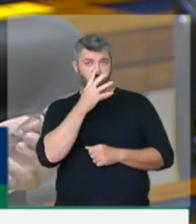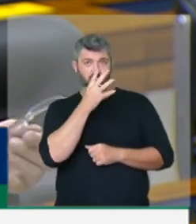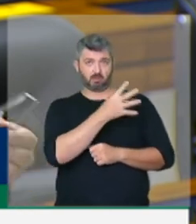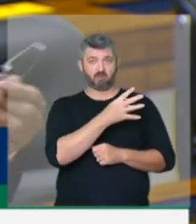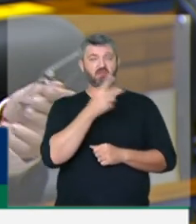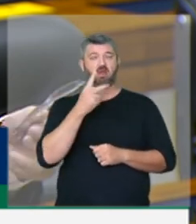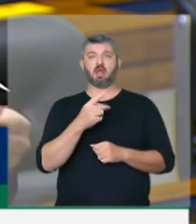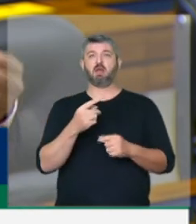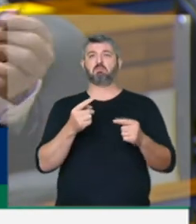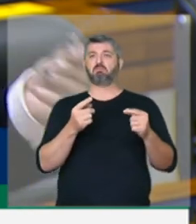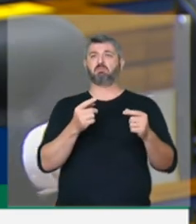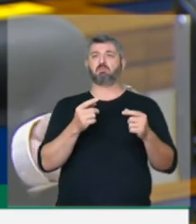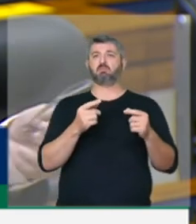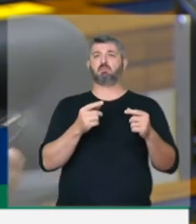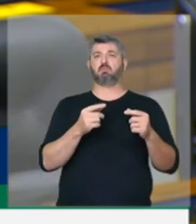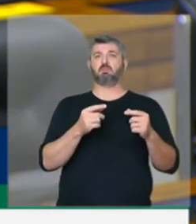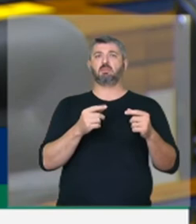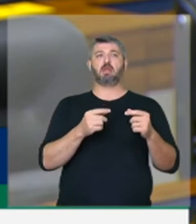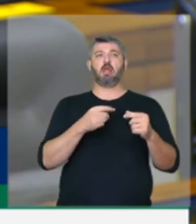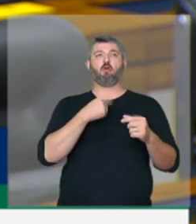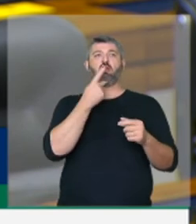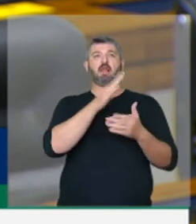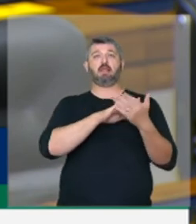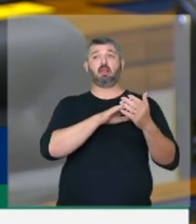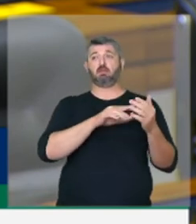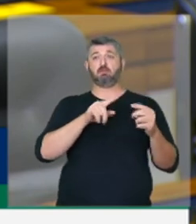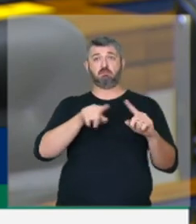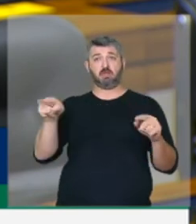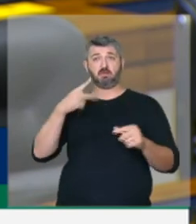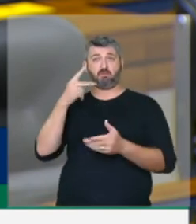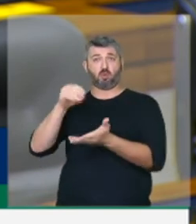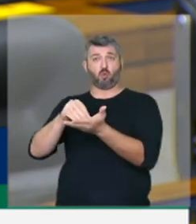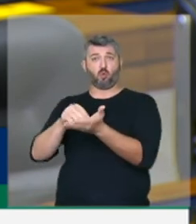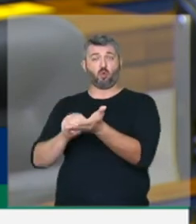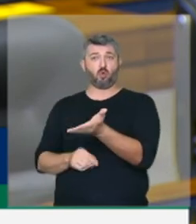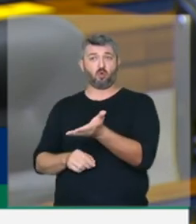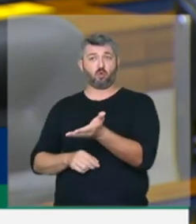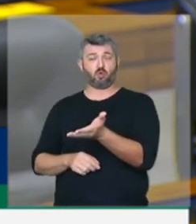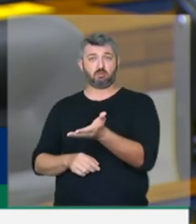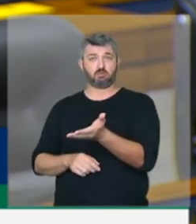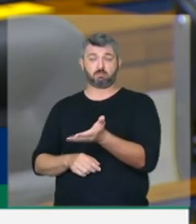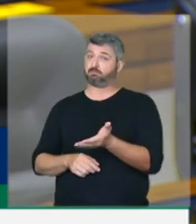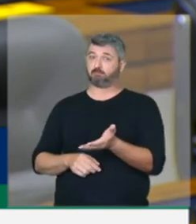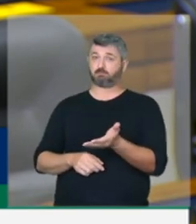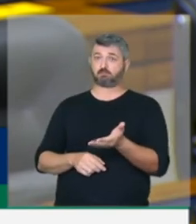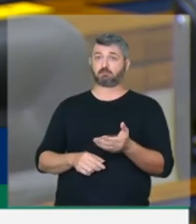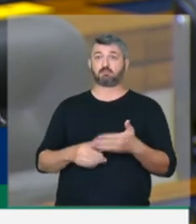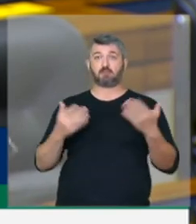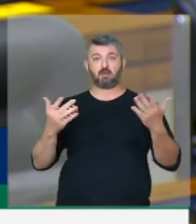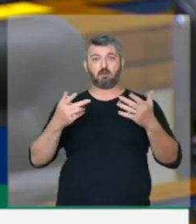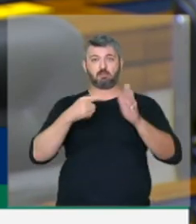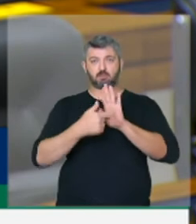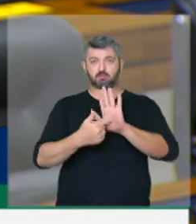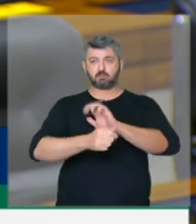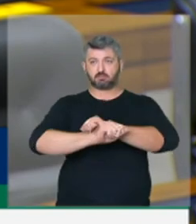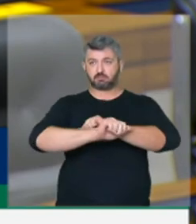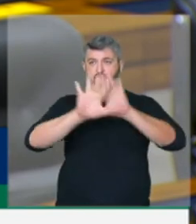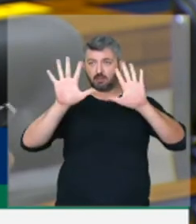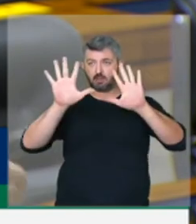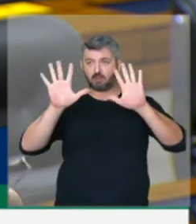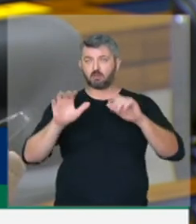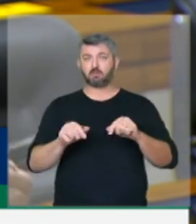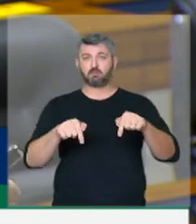nega, inclusive, coisas que ela relatou. No sentido de que possa ser elucidado